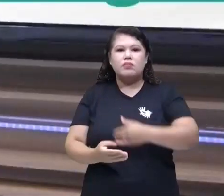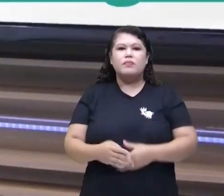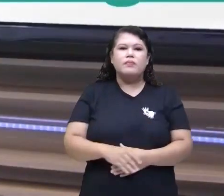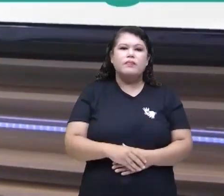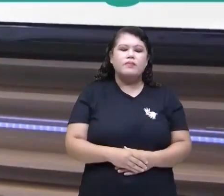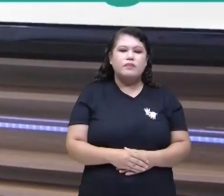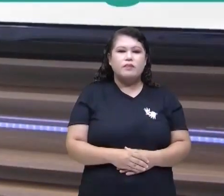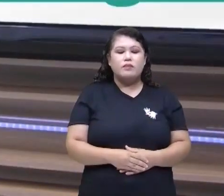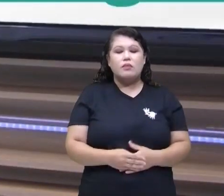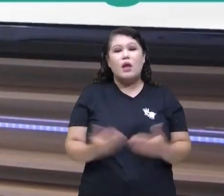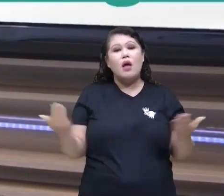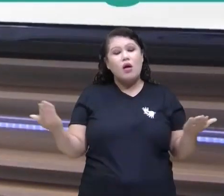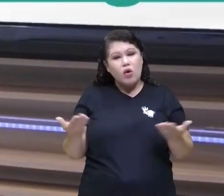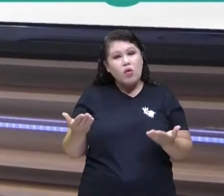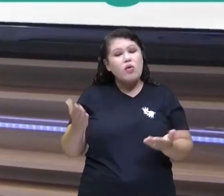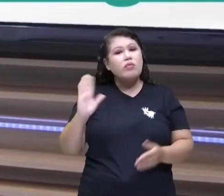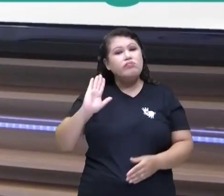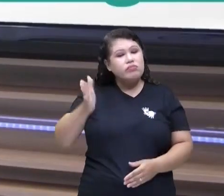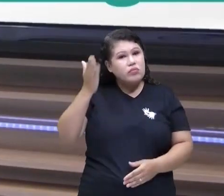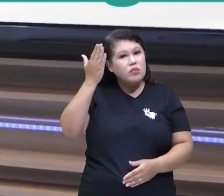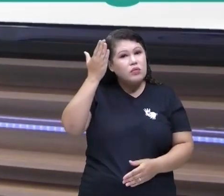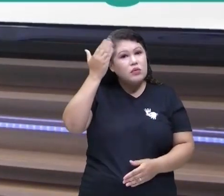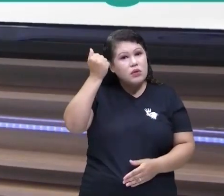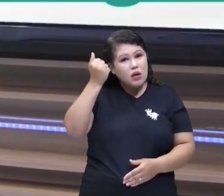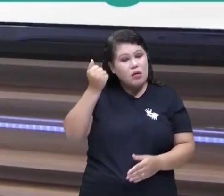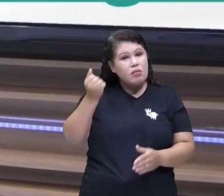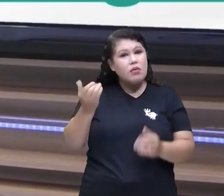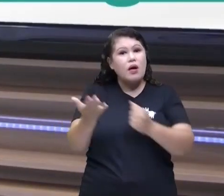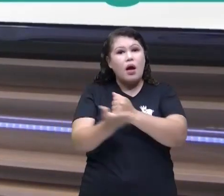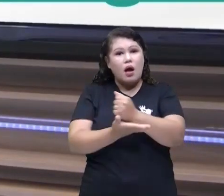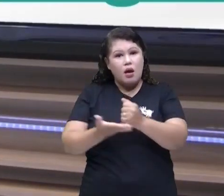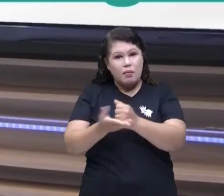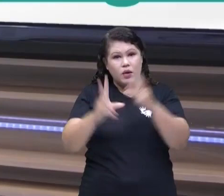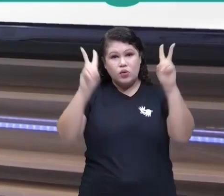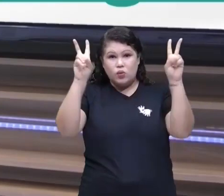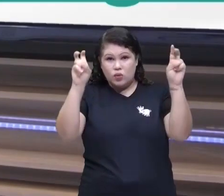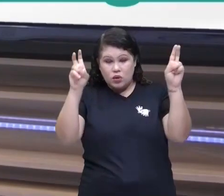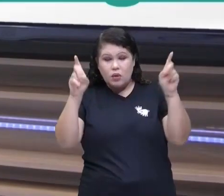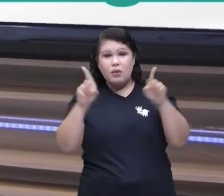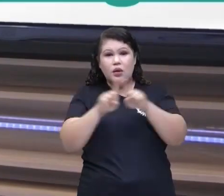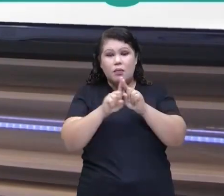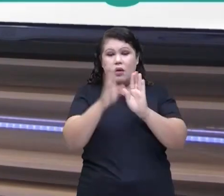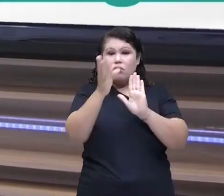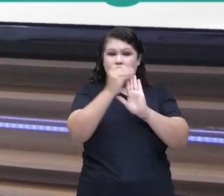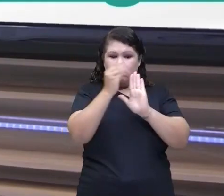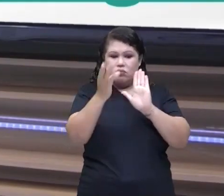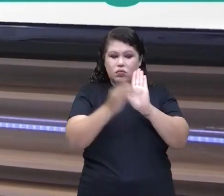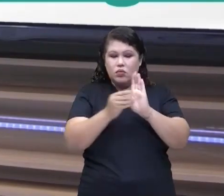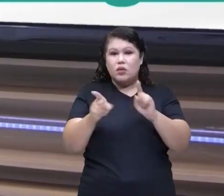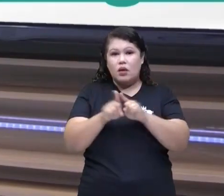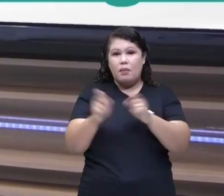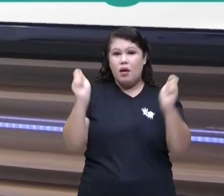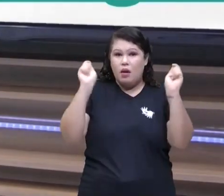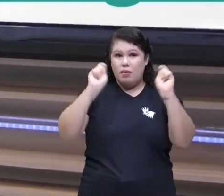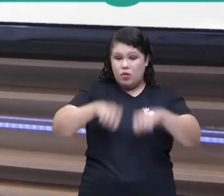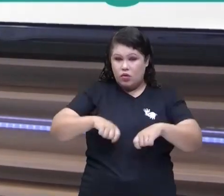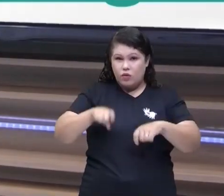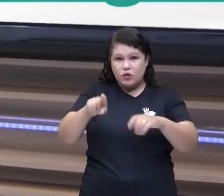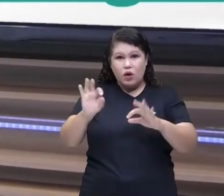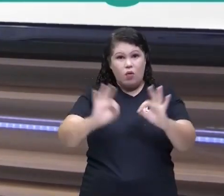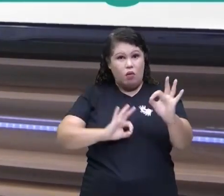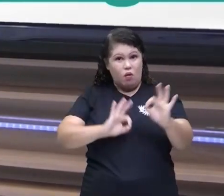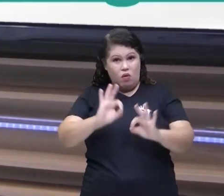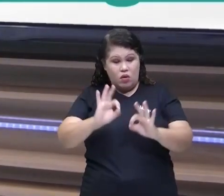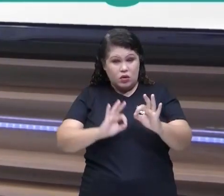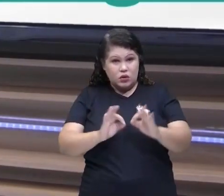Agora que nós já descobrimos quais são os nossos eixos, o nosso conteúdo e também a nossa habilidade, vocês já estão preparados para